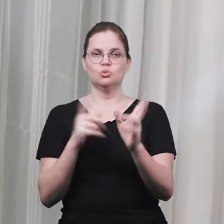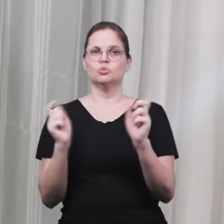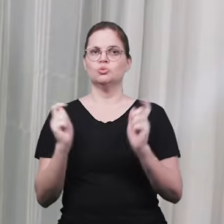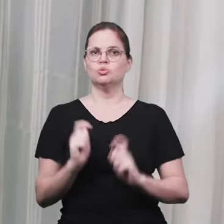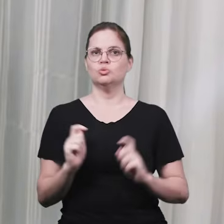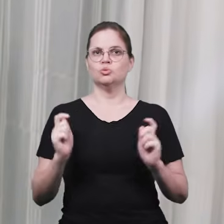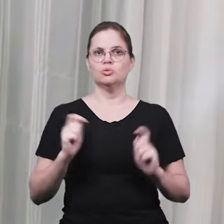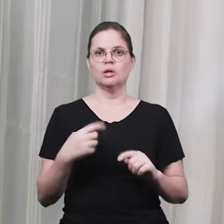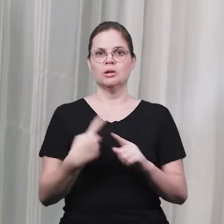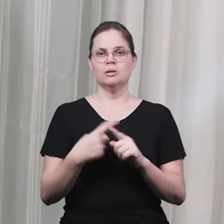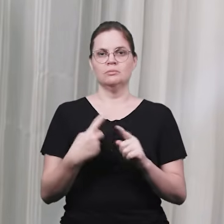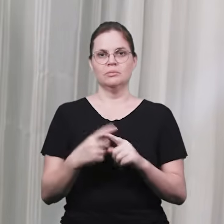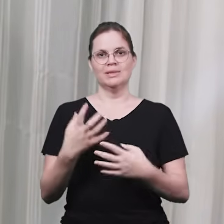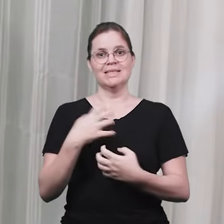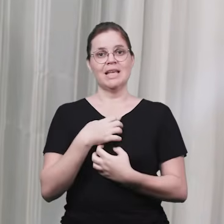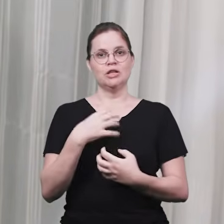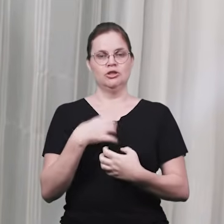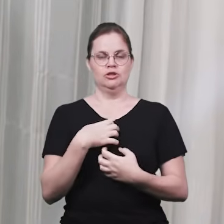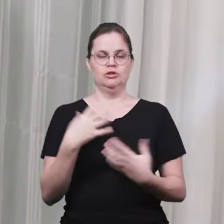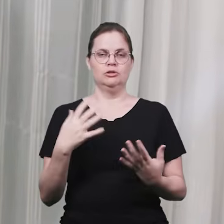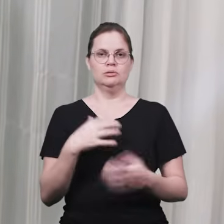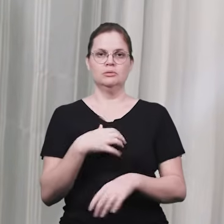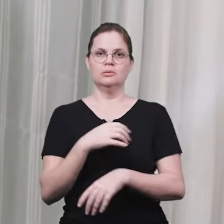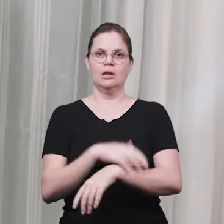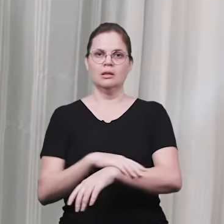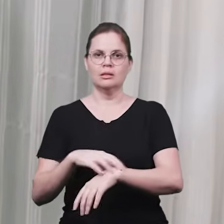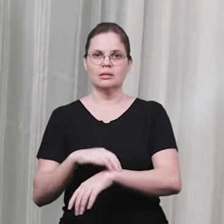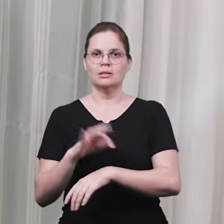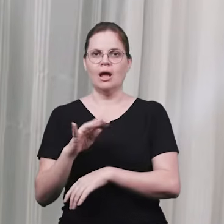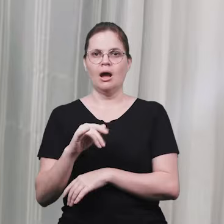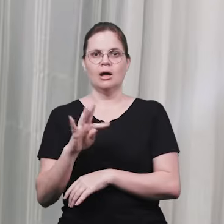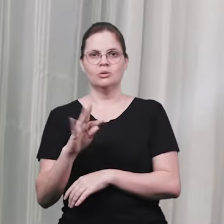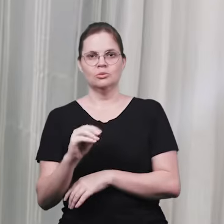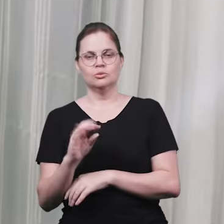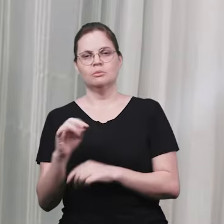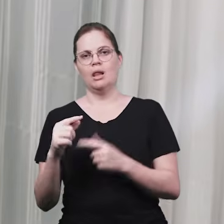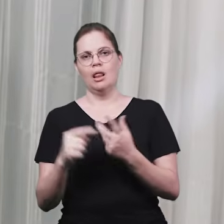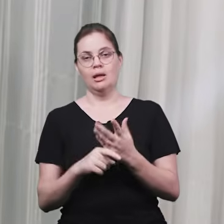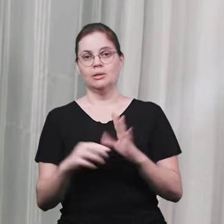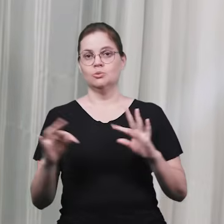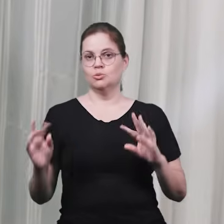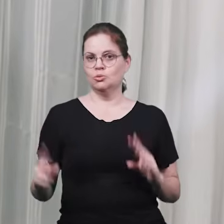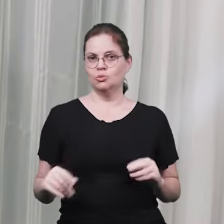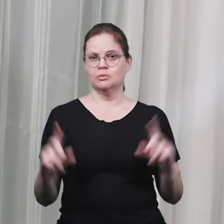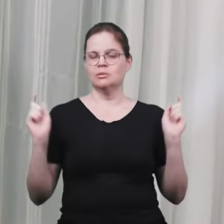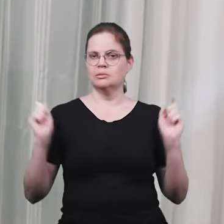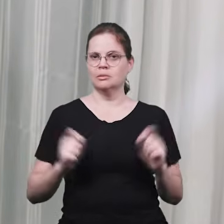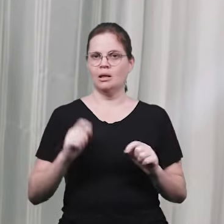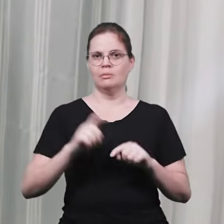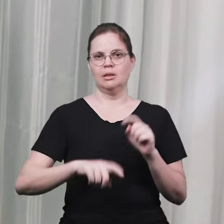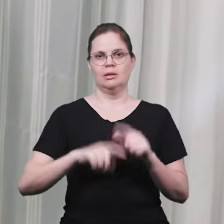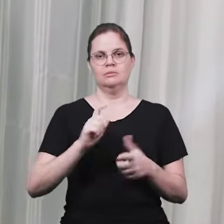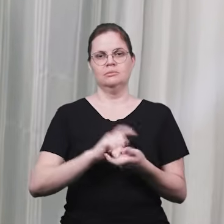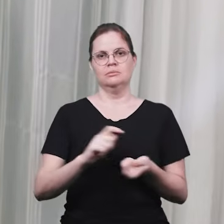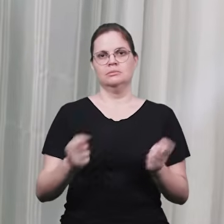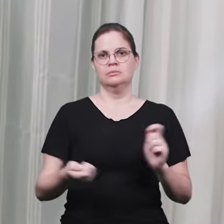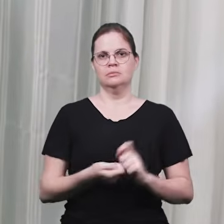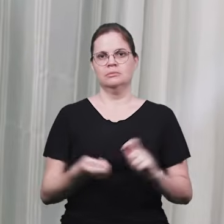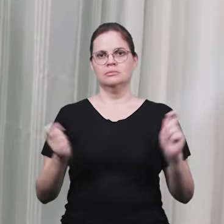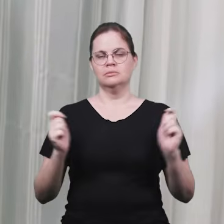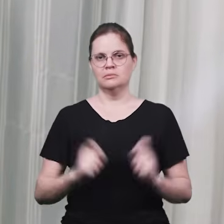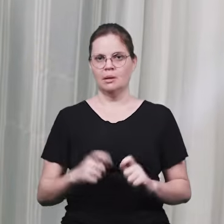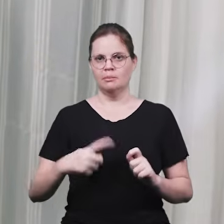Ela vai fazer conexão com a informação. Esse método, esses recursos, tendem a promover o ensino de forma eficaz. São métodos que a gente